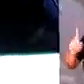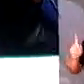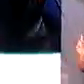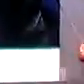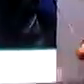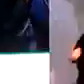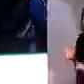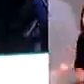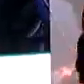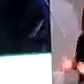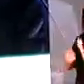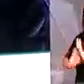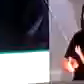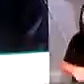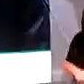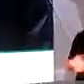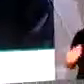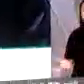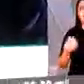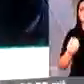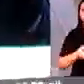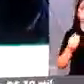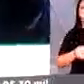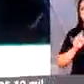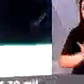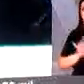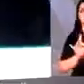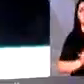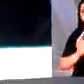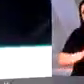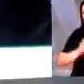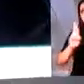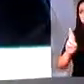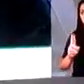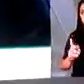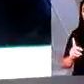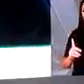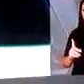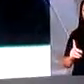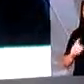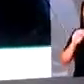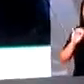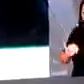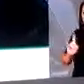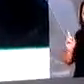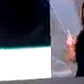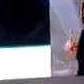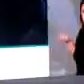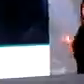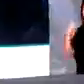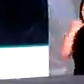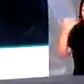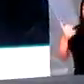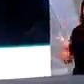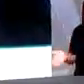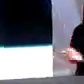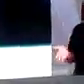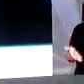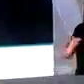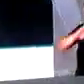estão ali. Ah, como é que você pode me provar que eles são os representantes? Se esses garotos fizerem uma ligação aqui agora, na frente de todo mundo, de